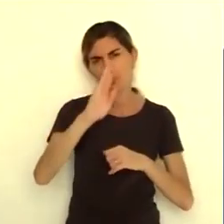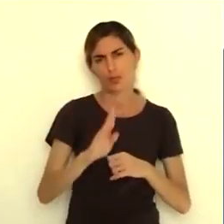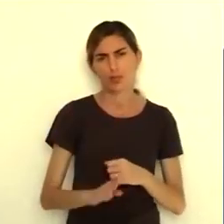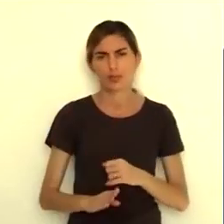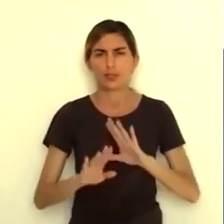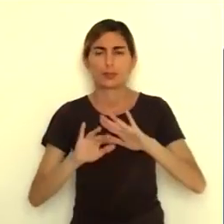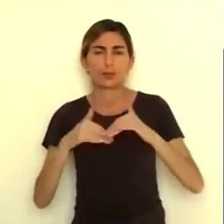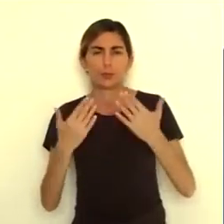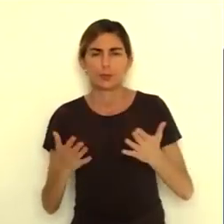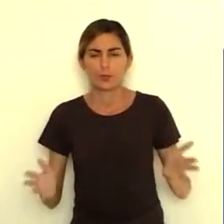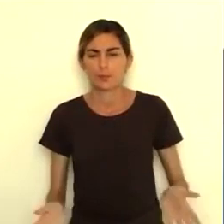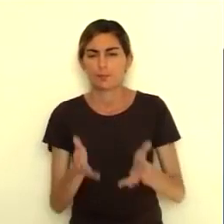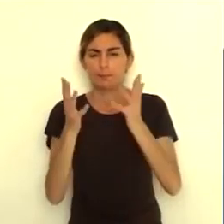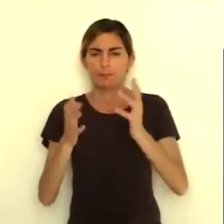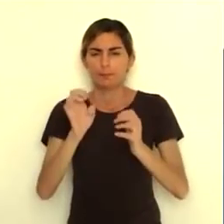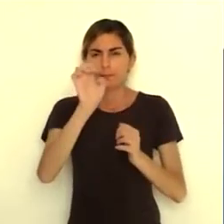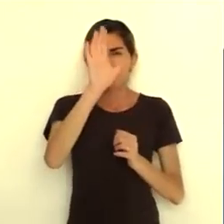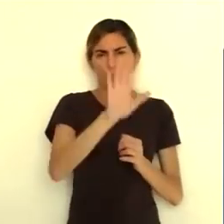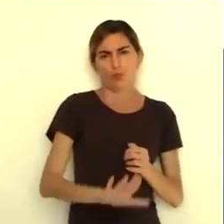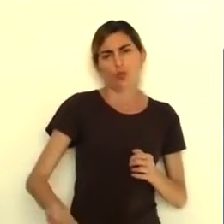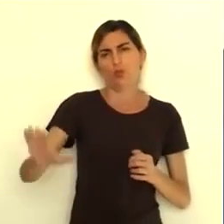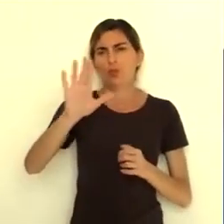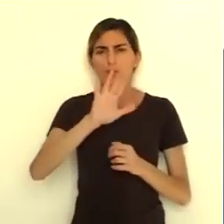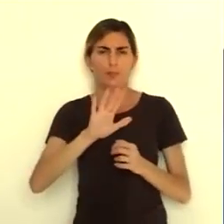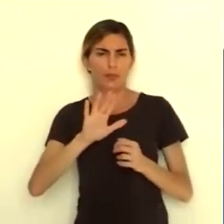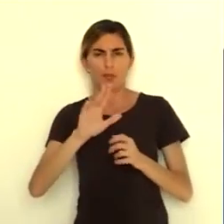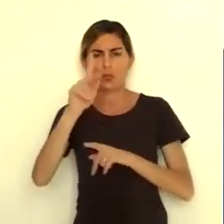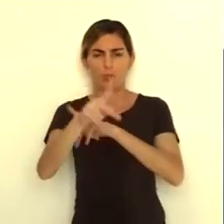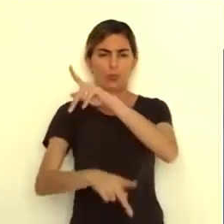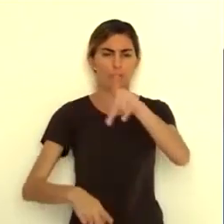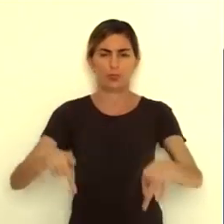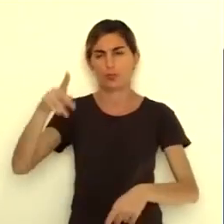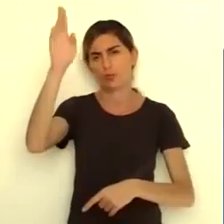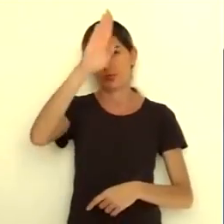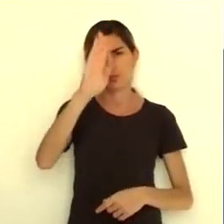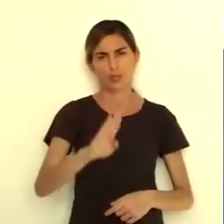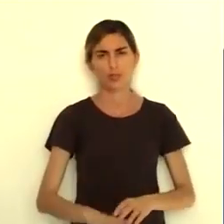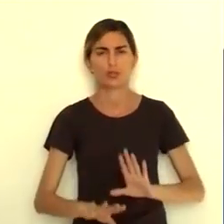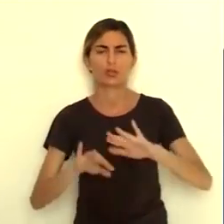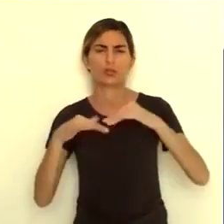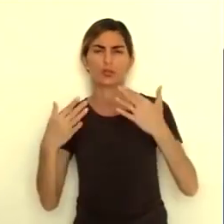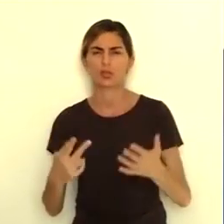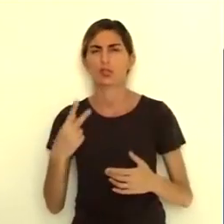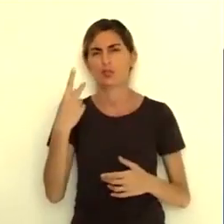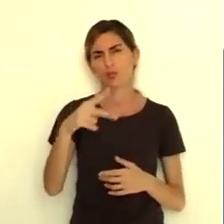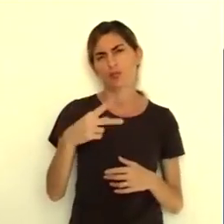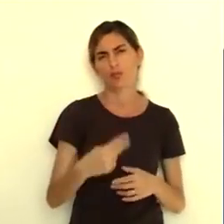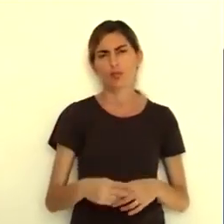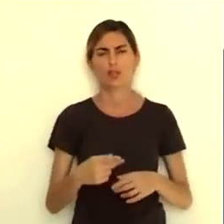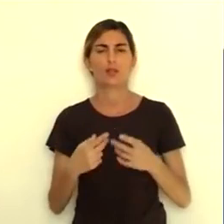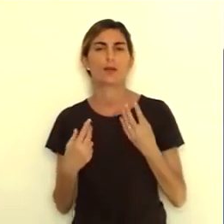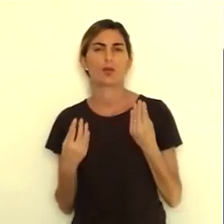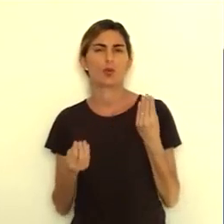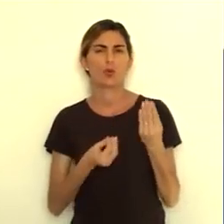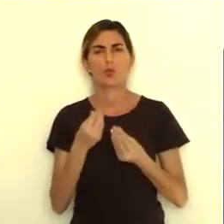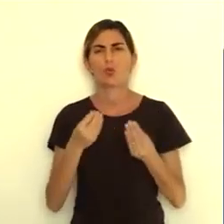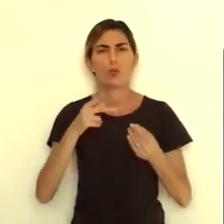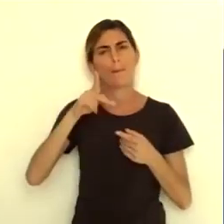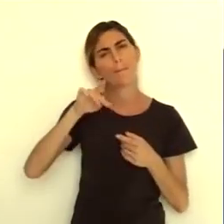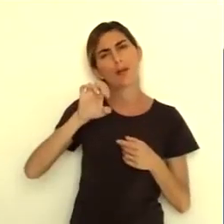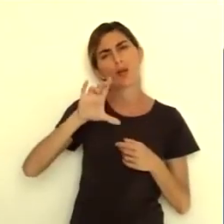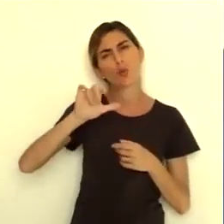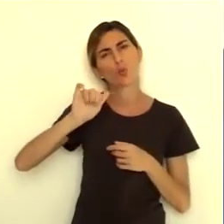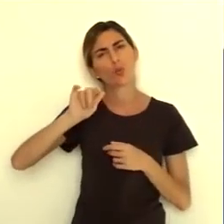étnica brasileira. A contribuição do europeu à composição do povo brasileiro, não é, ela é de